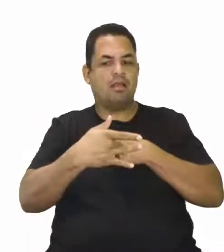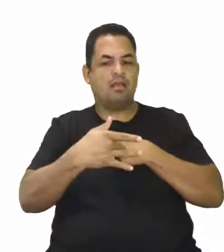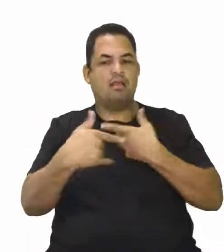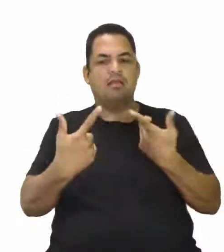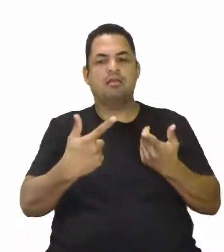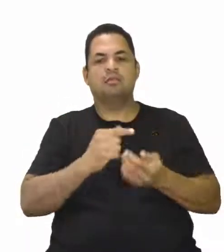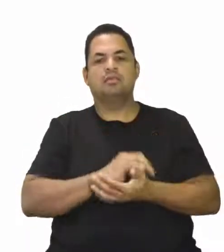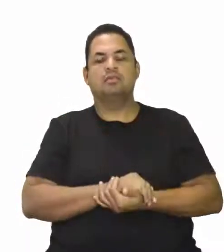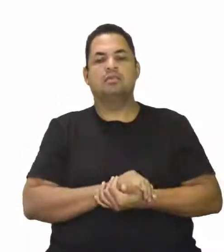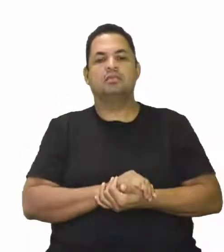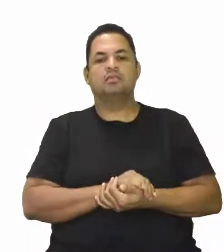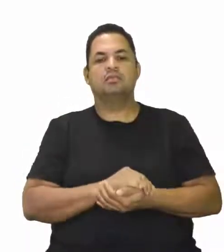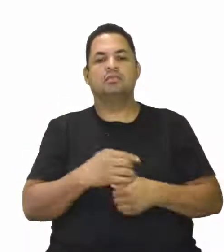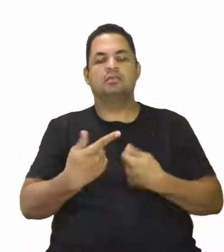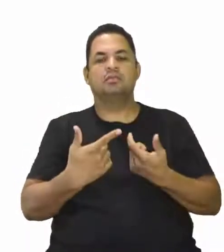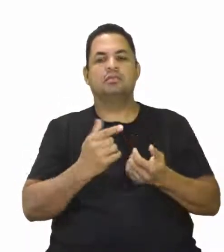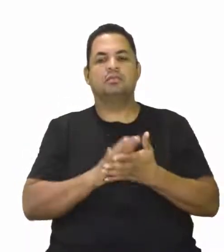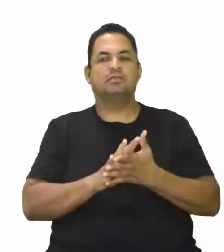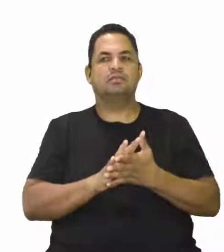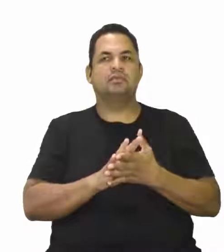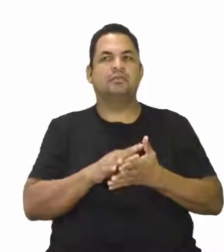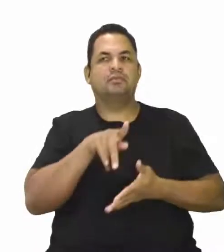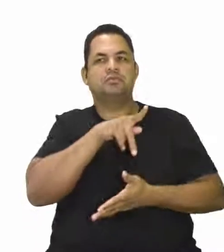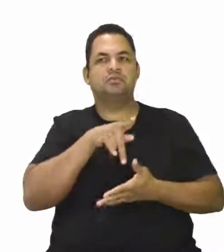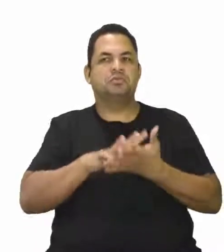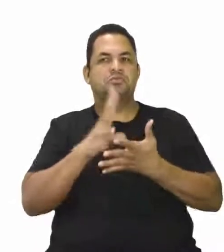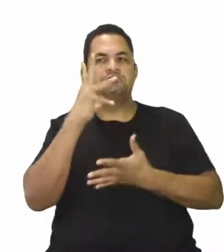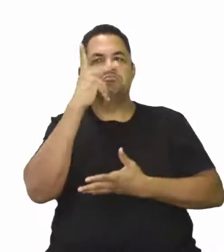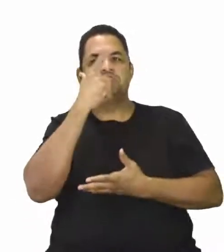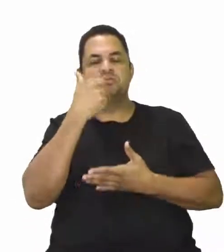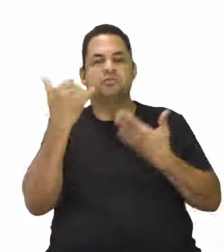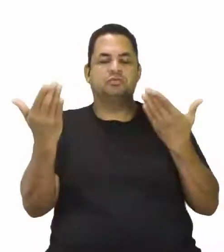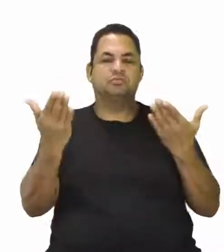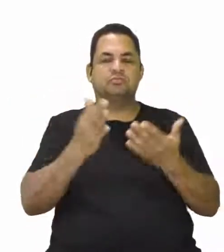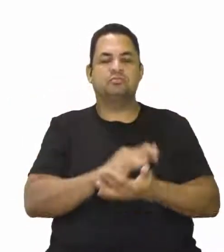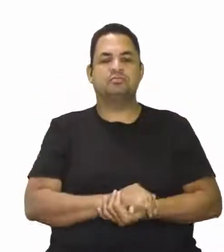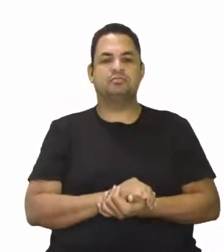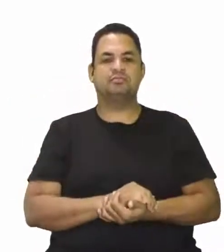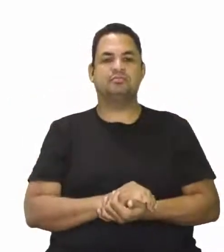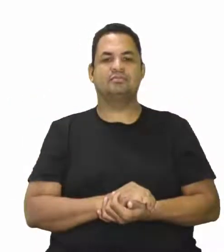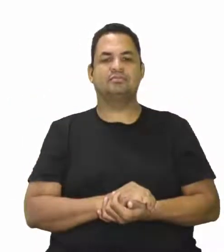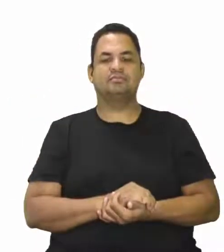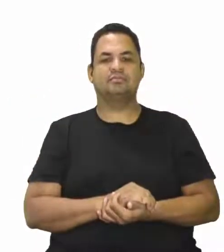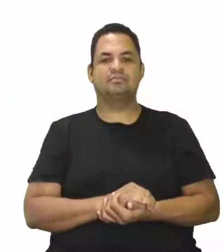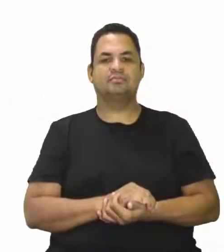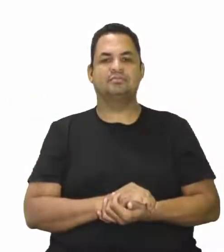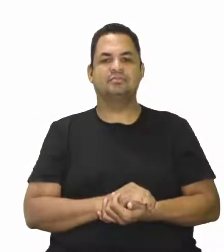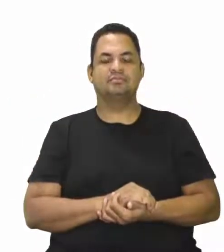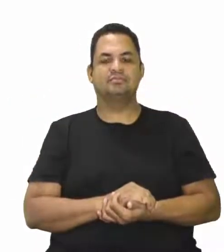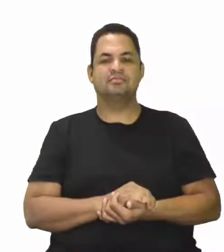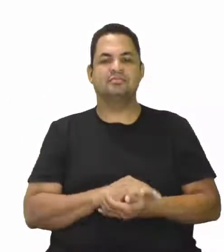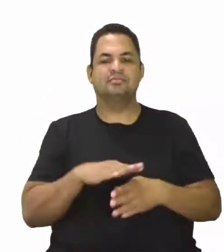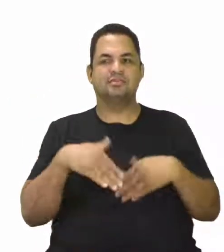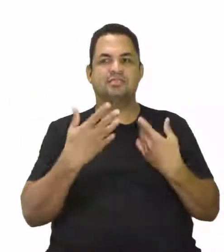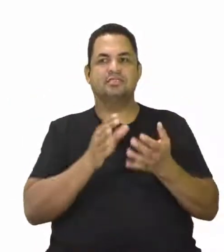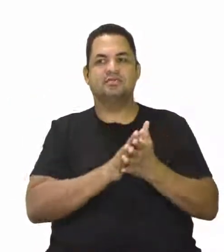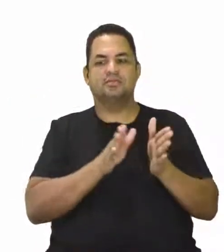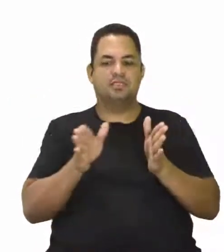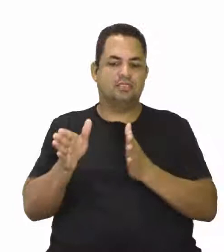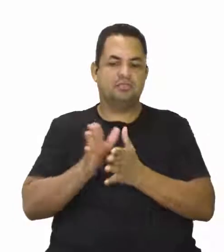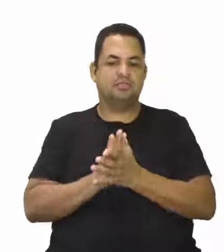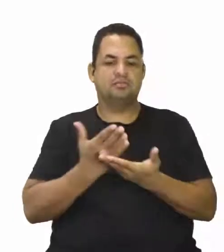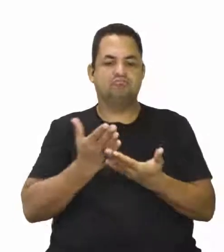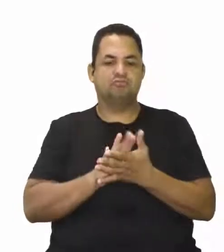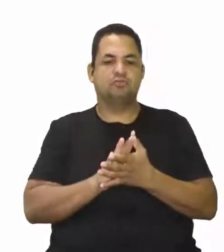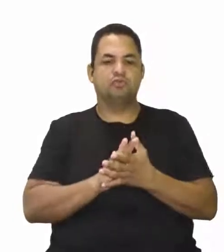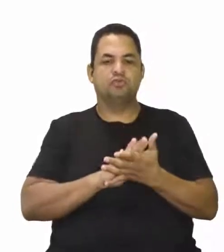a professora mais bela. Foi bem na época. Ela ia me marcar, gente. Bem na época do Dia dos Professores. Eu achei